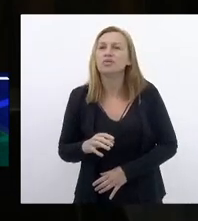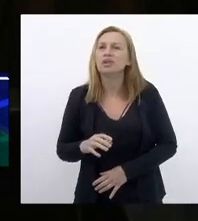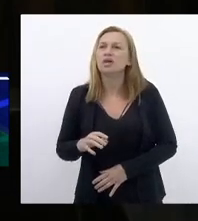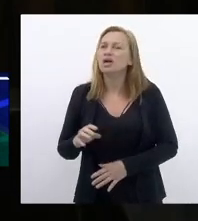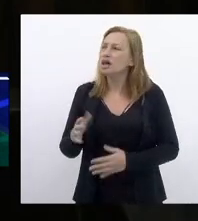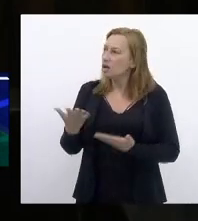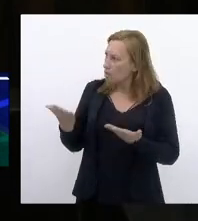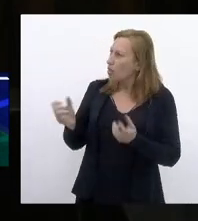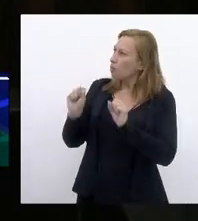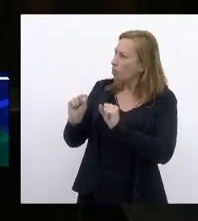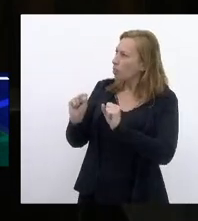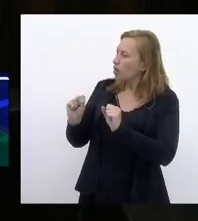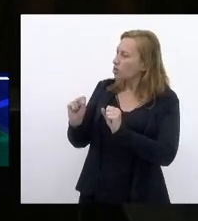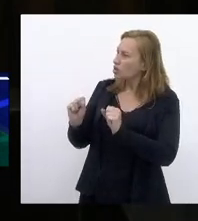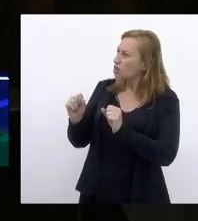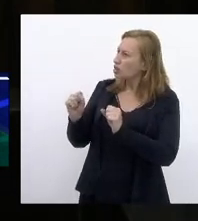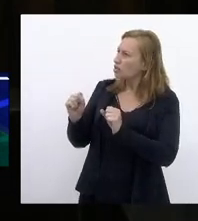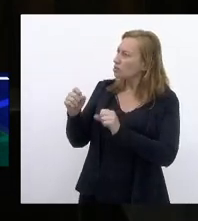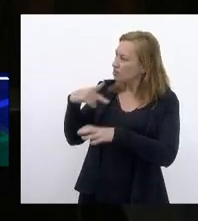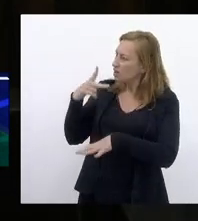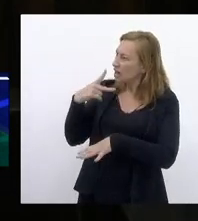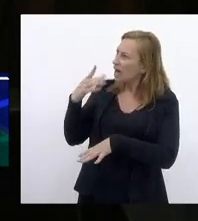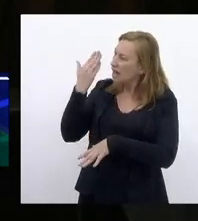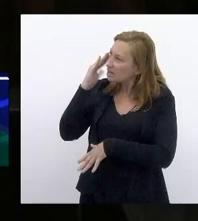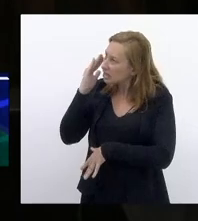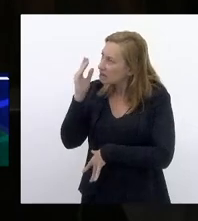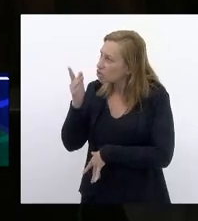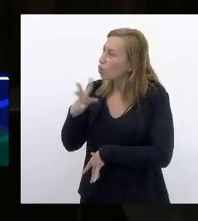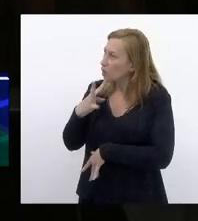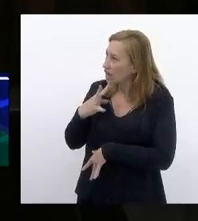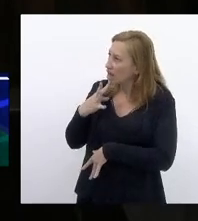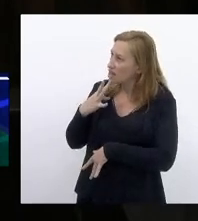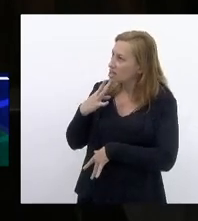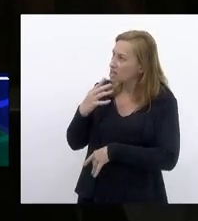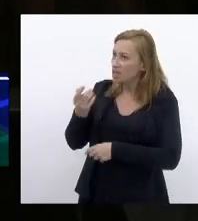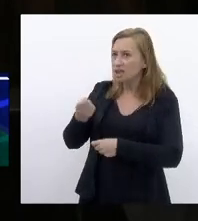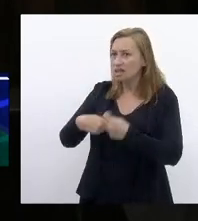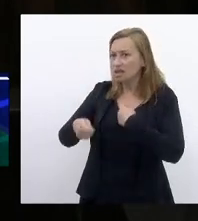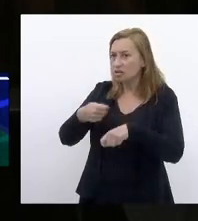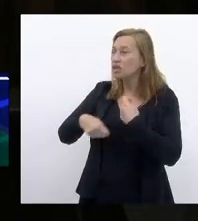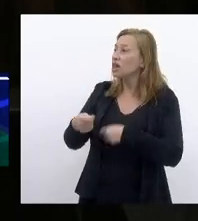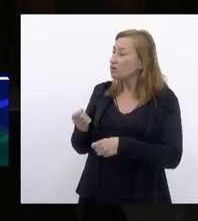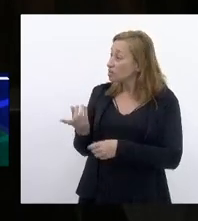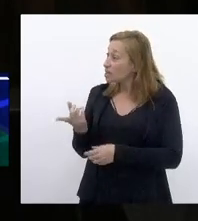transação, dessa negociata? Vossa Excelência também levou um capilé